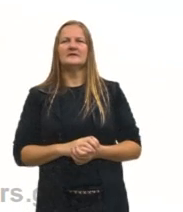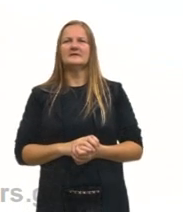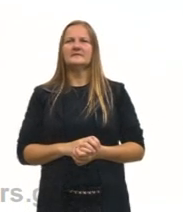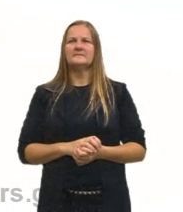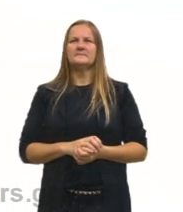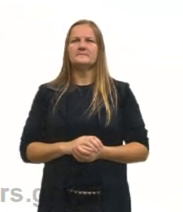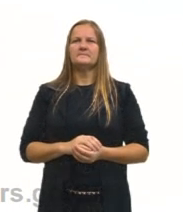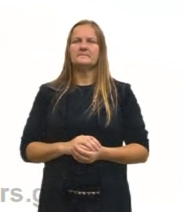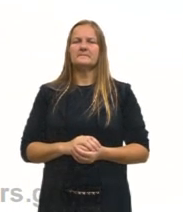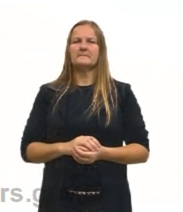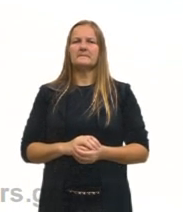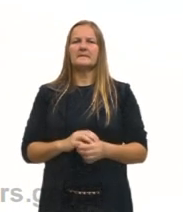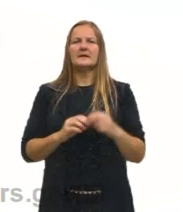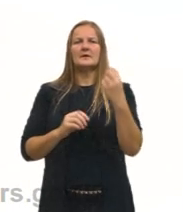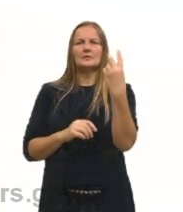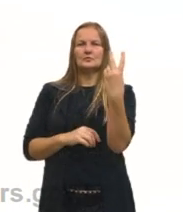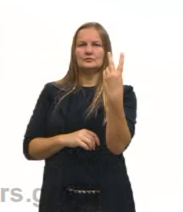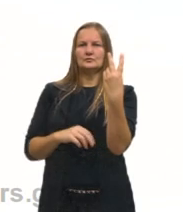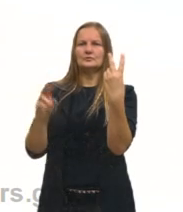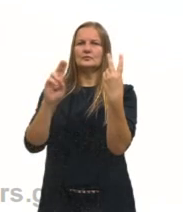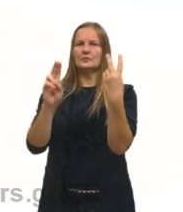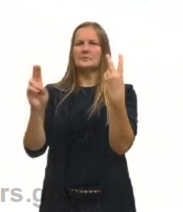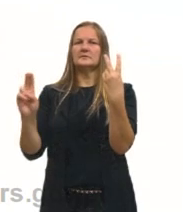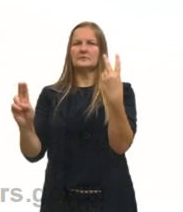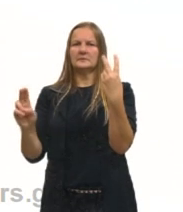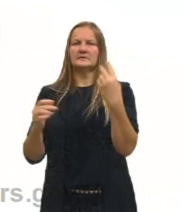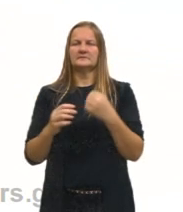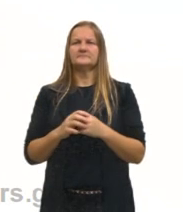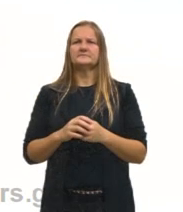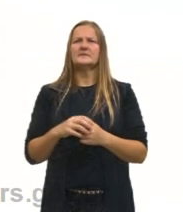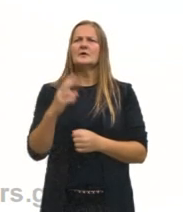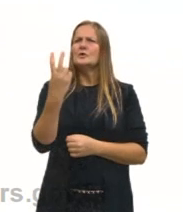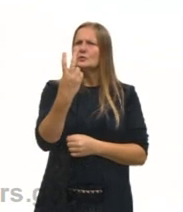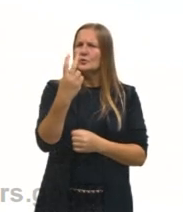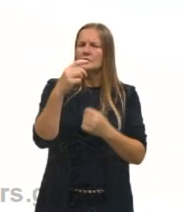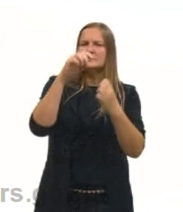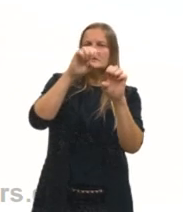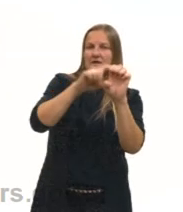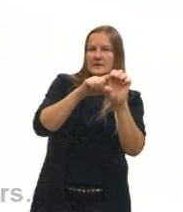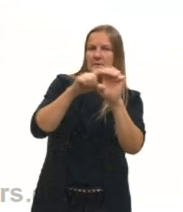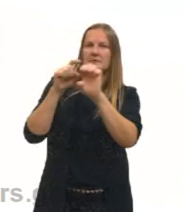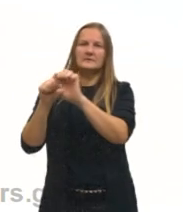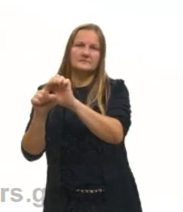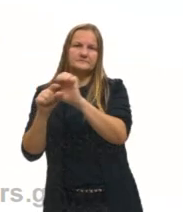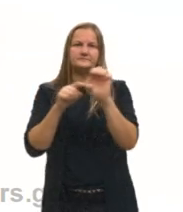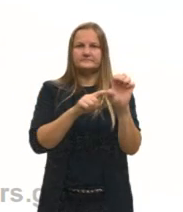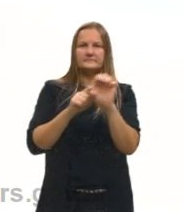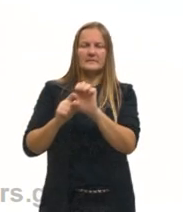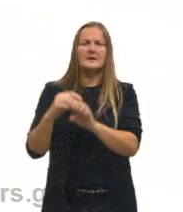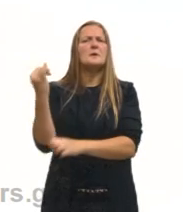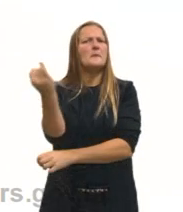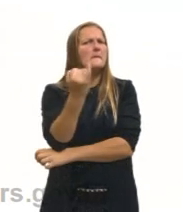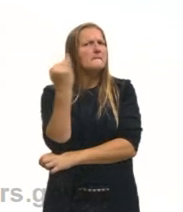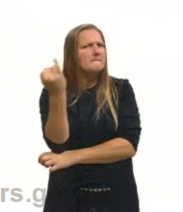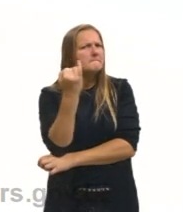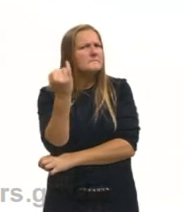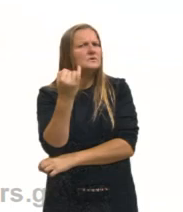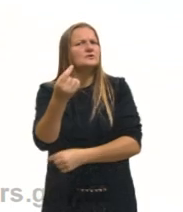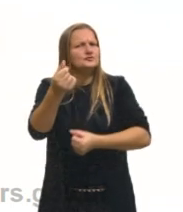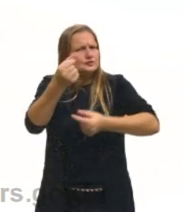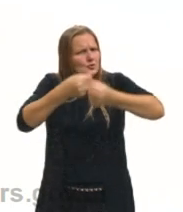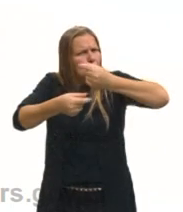número atômico 42 e tanto o número atômico 73 esses dois elementos químicos adquiriram grande importância econômica na